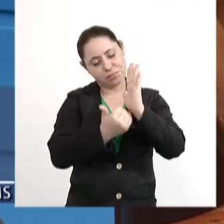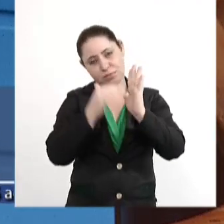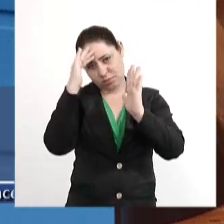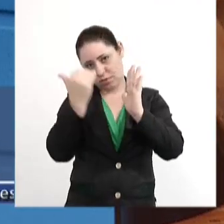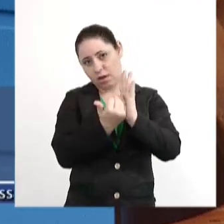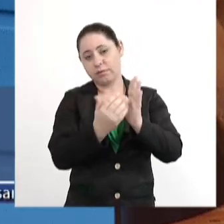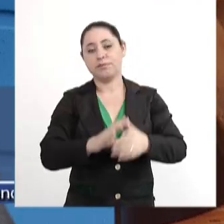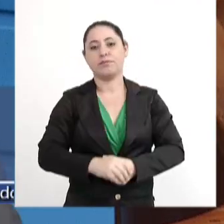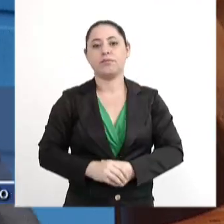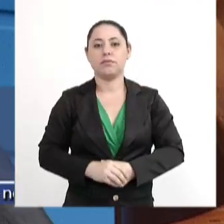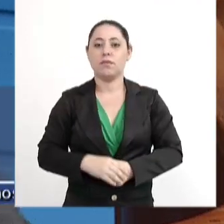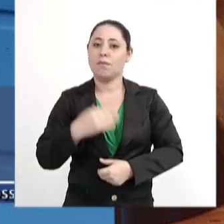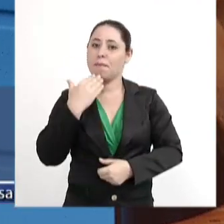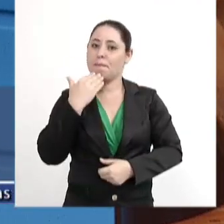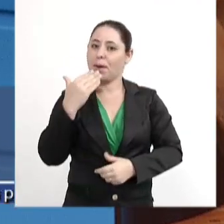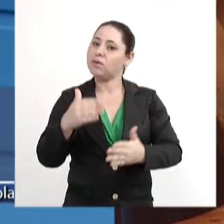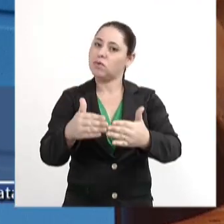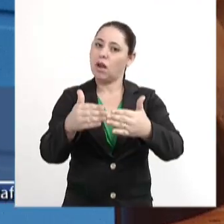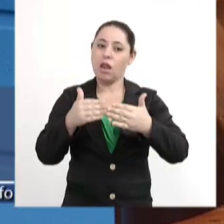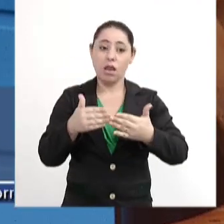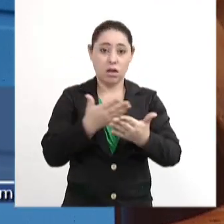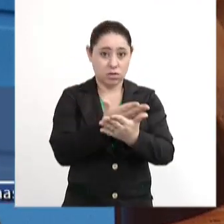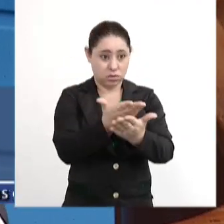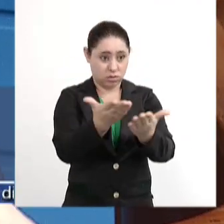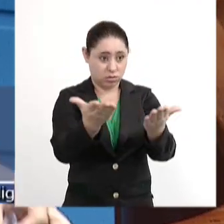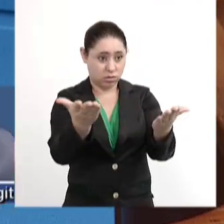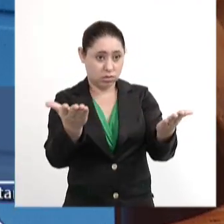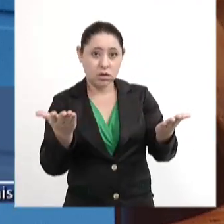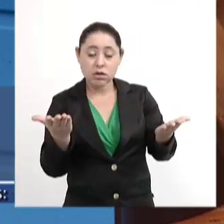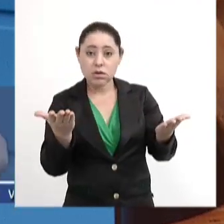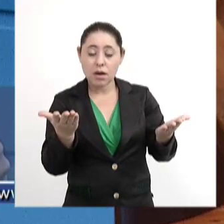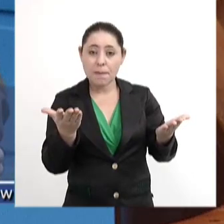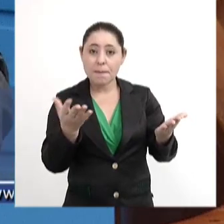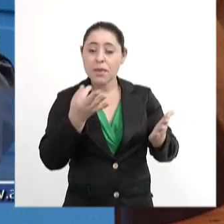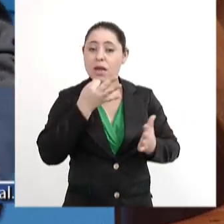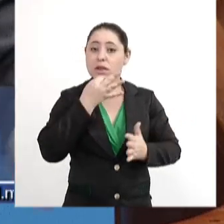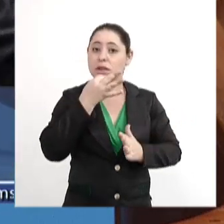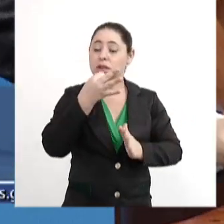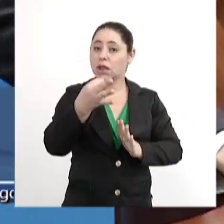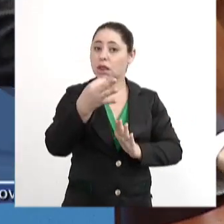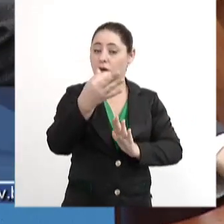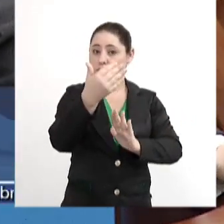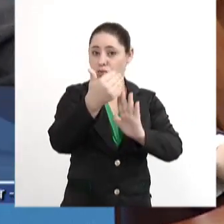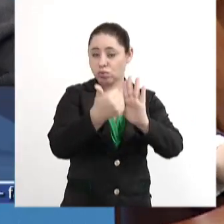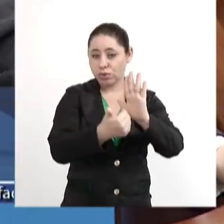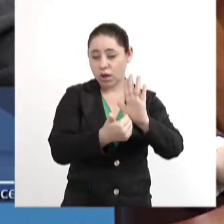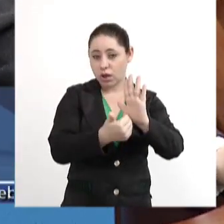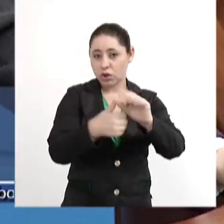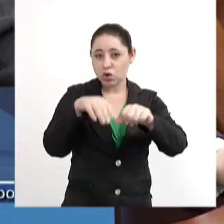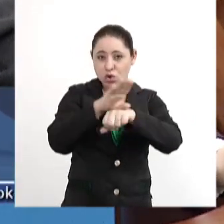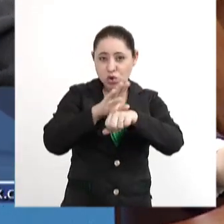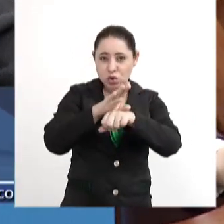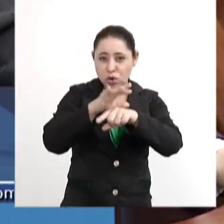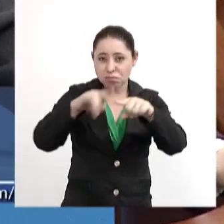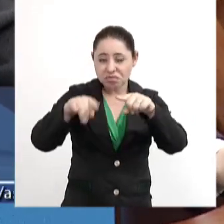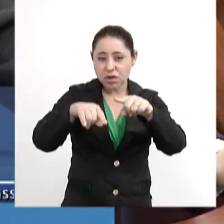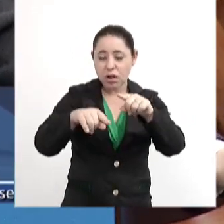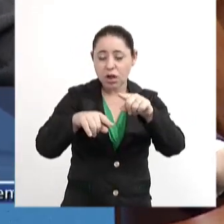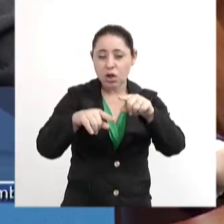E eu peço licença a Vossas Excelências para citar a ação direta de inconstitucionalidade